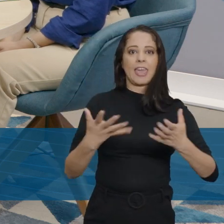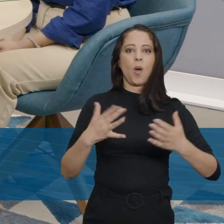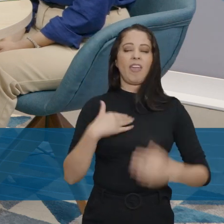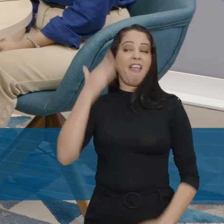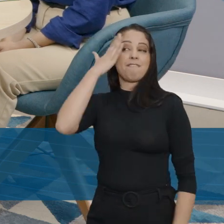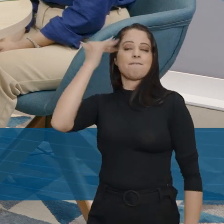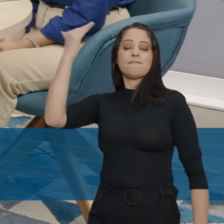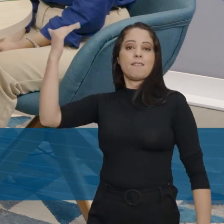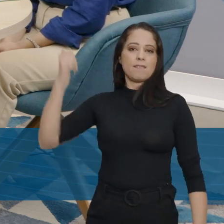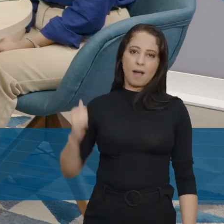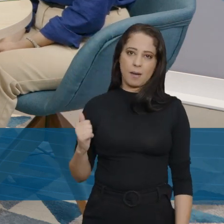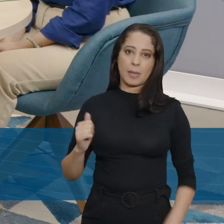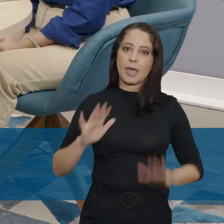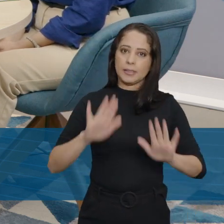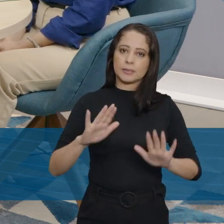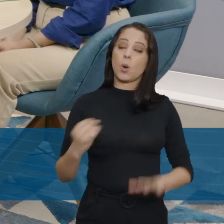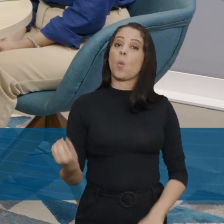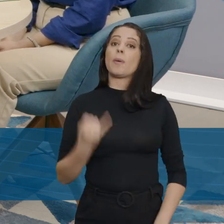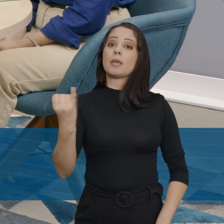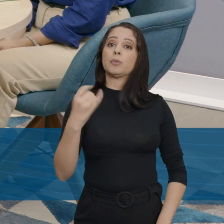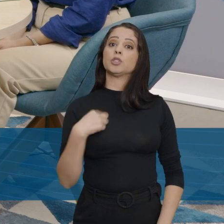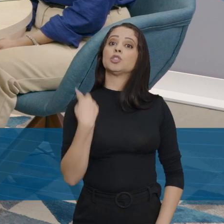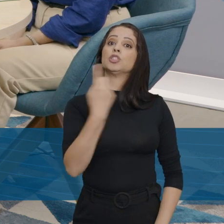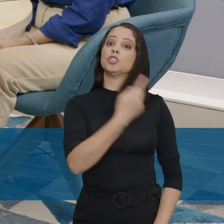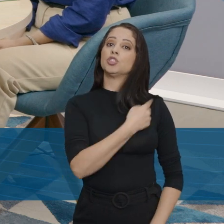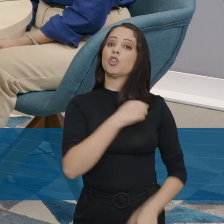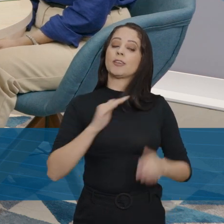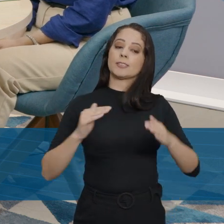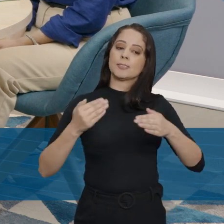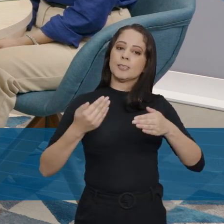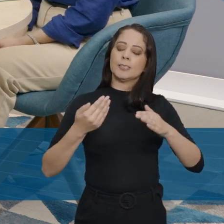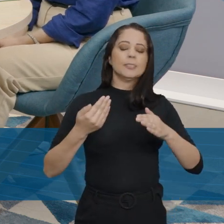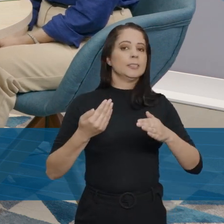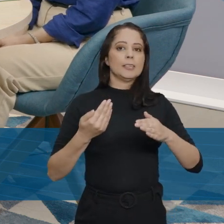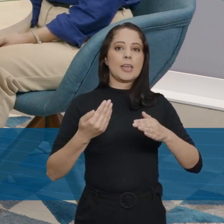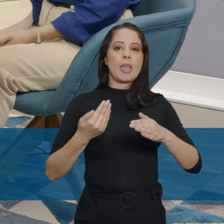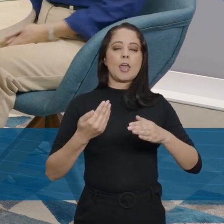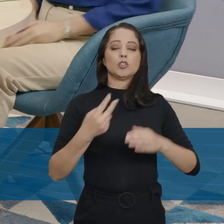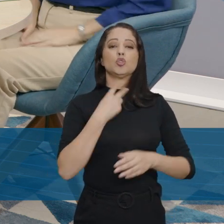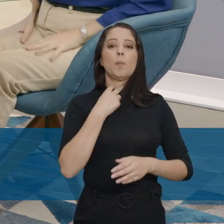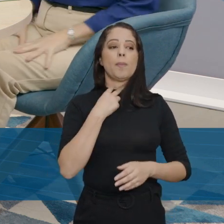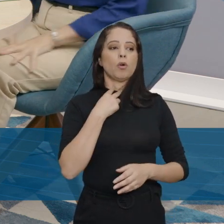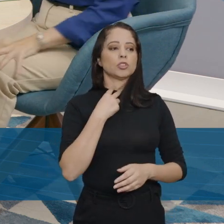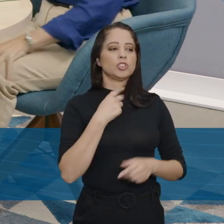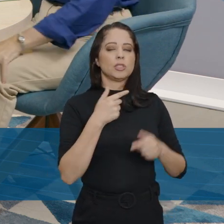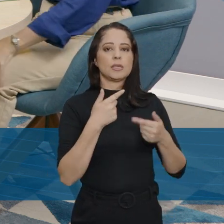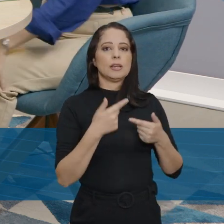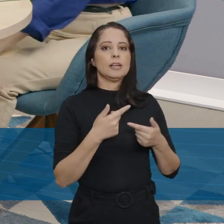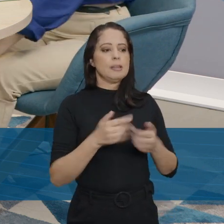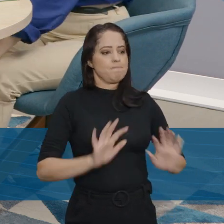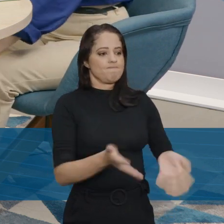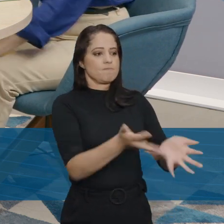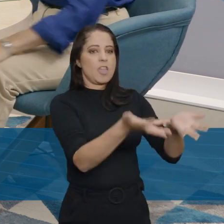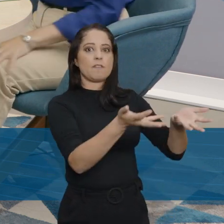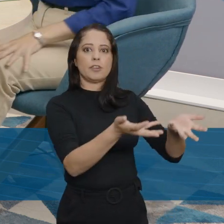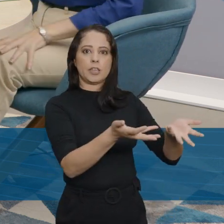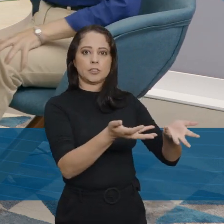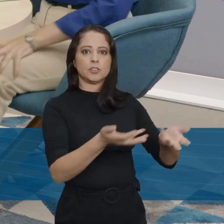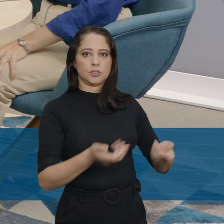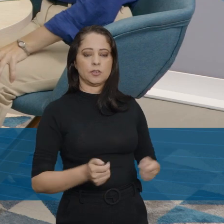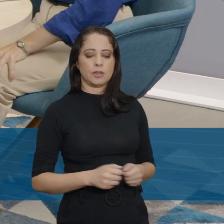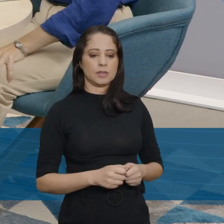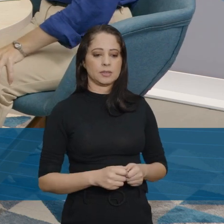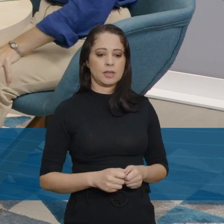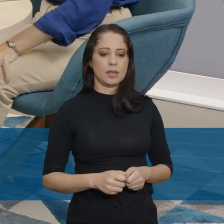Palco, plateia. Então é importante que a gente também, além de não passar pano, não dê plateia, não ria numa situação às vezes